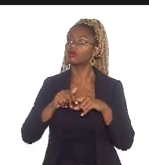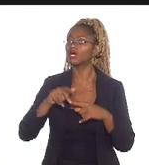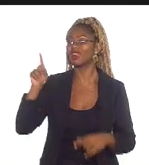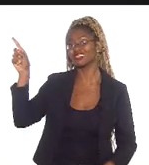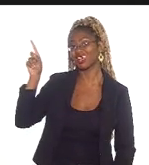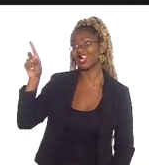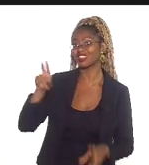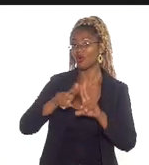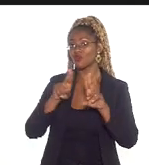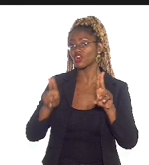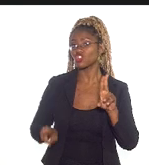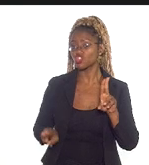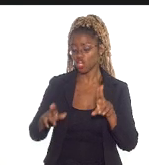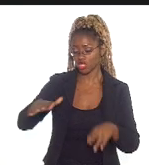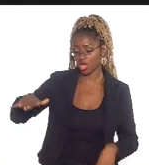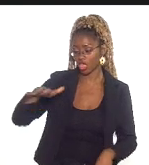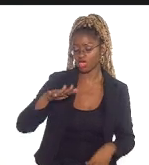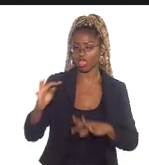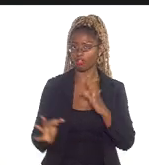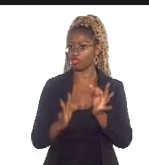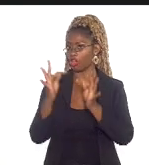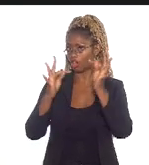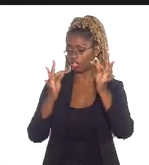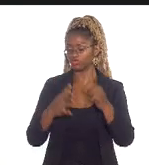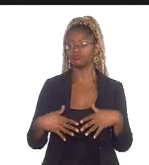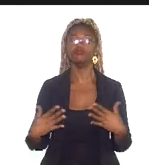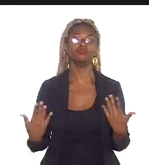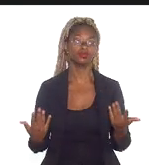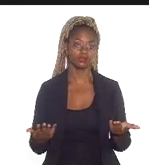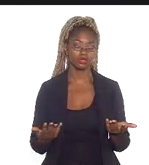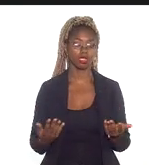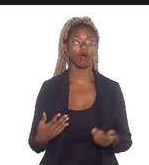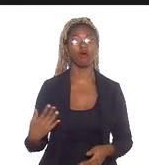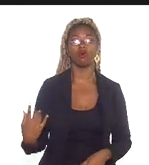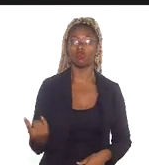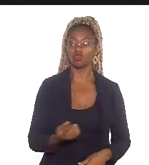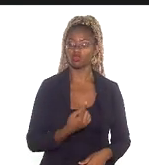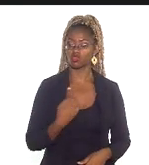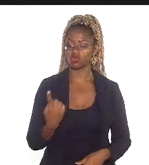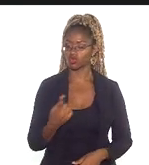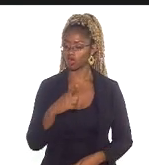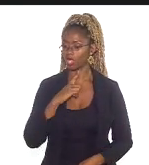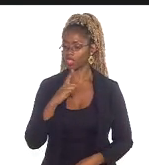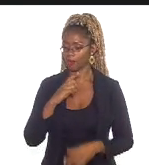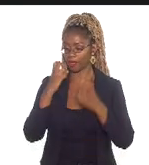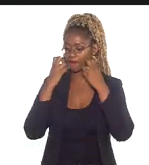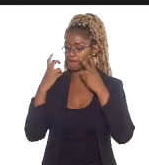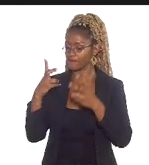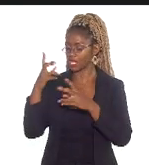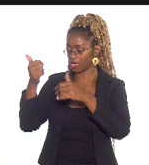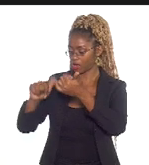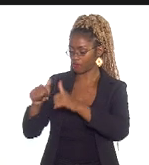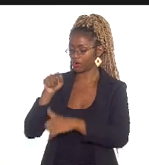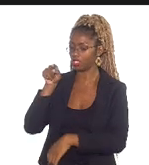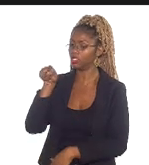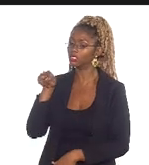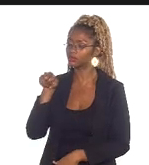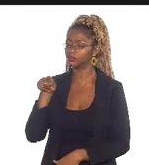UFRJ. Então, o que a gente tem para ver aqui é